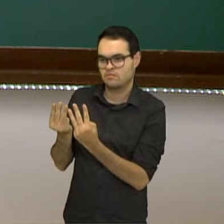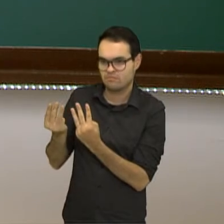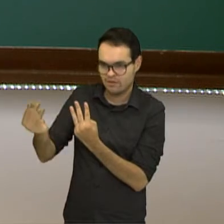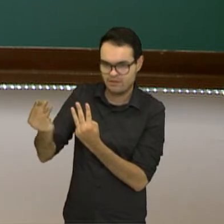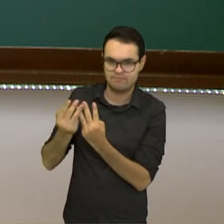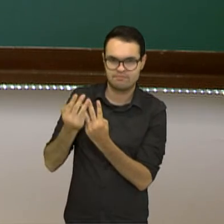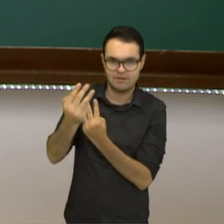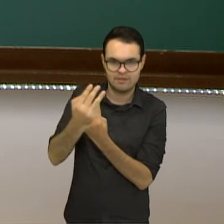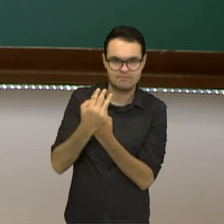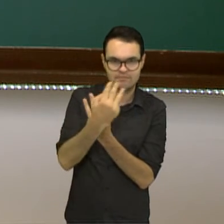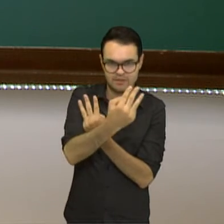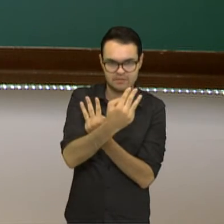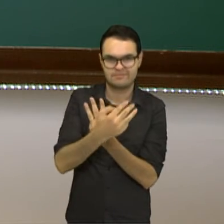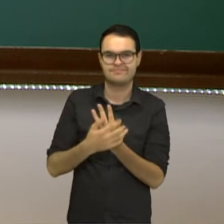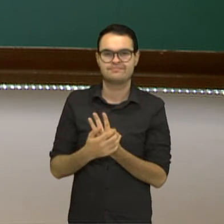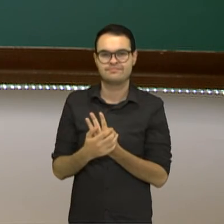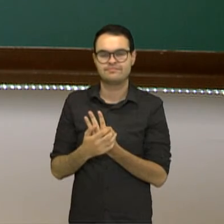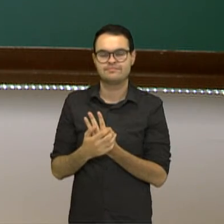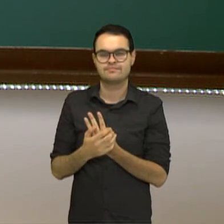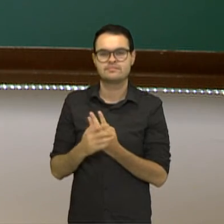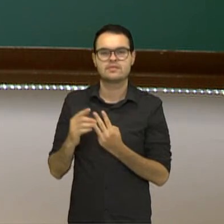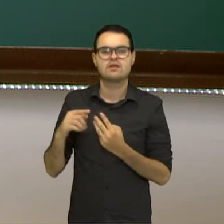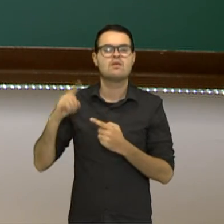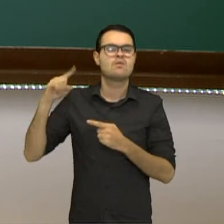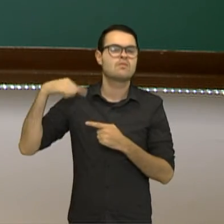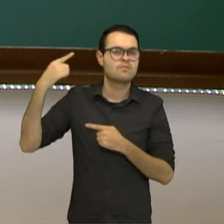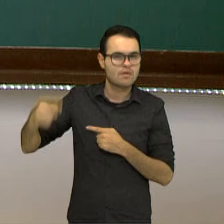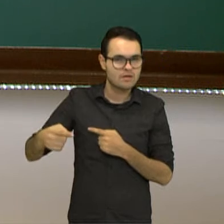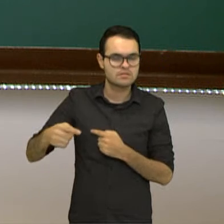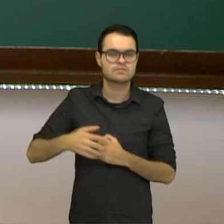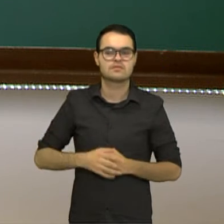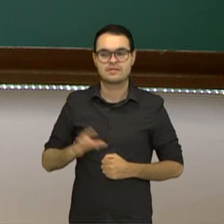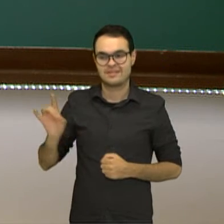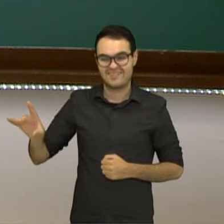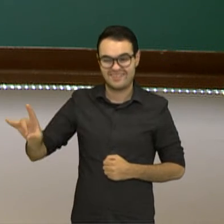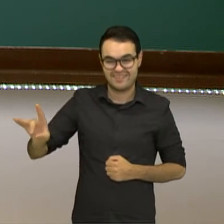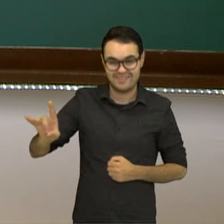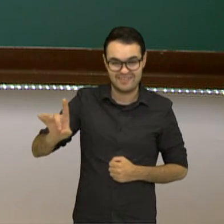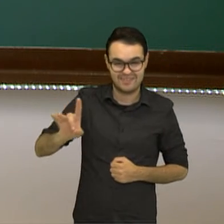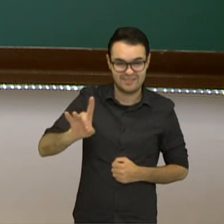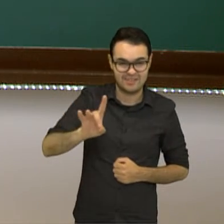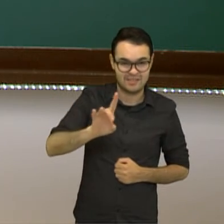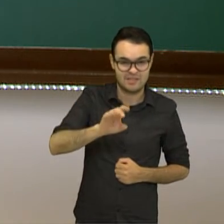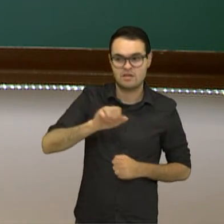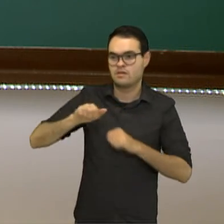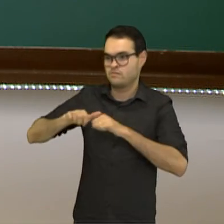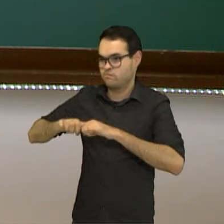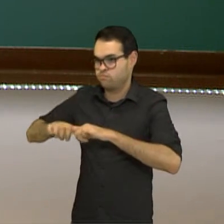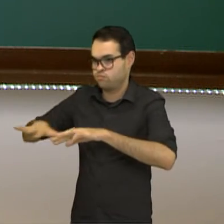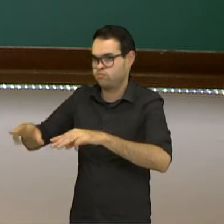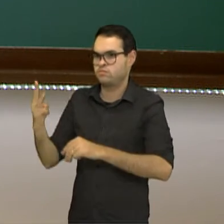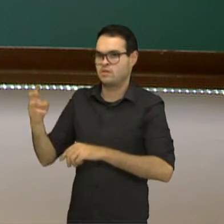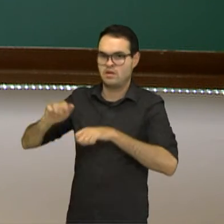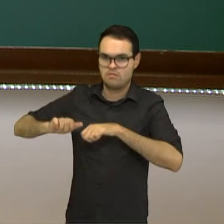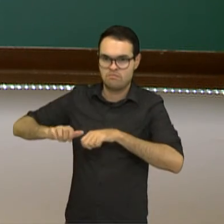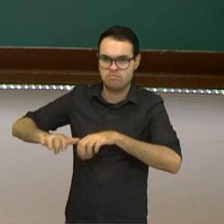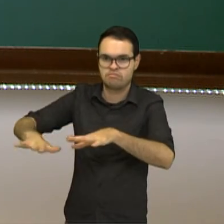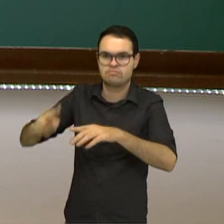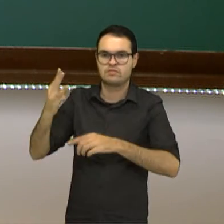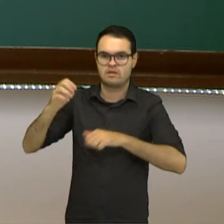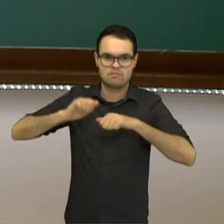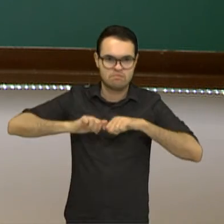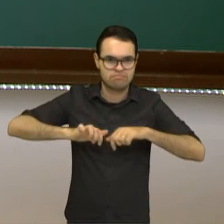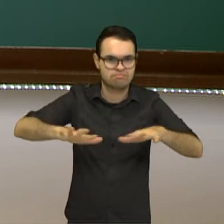9 é o 3 ao quadrado. E daí, quem seria o próximo? Cada uma dessas aqui contagia mais 3.